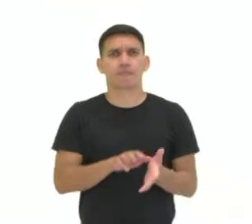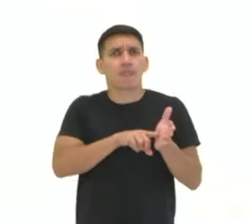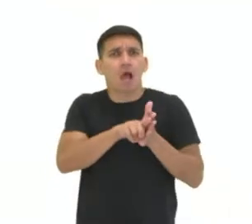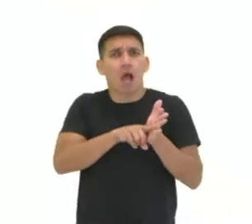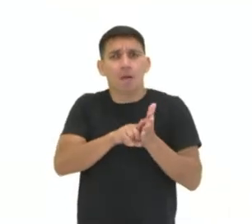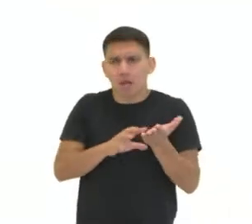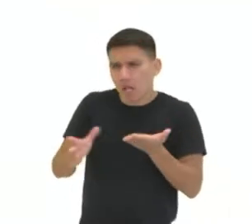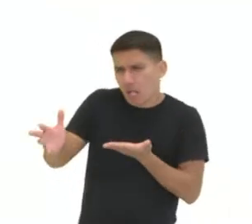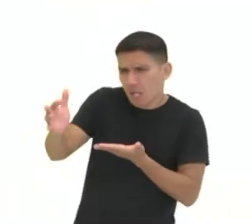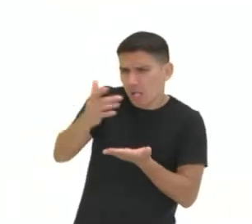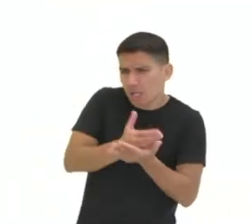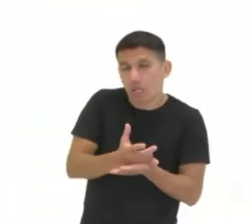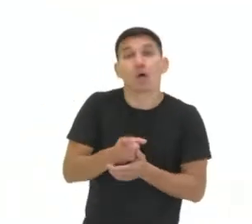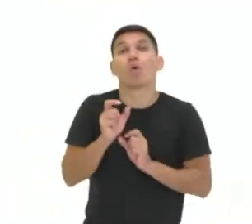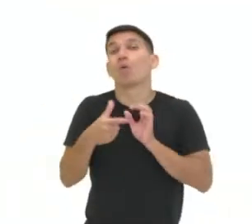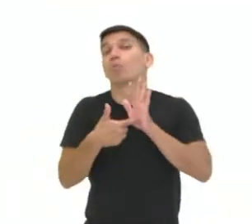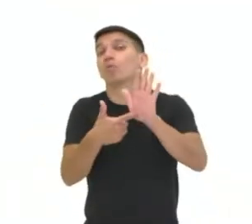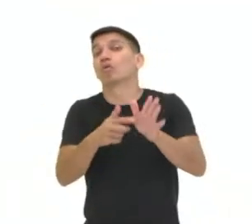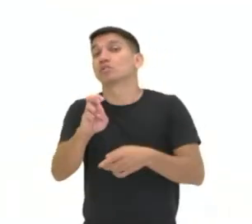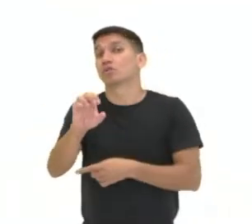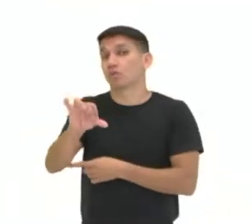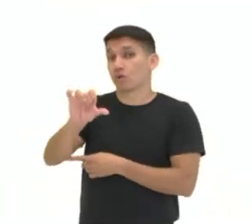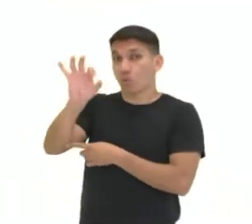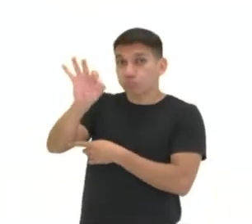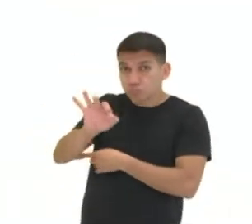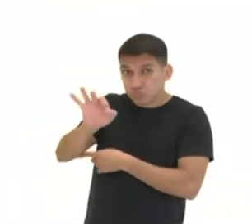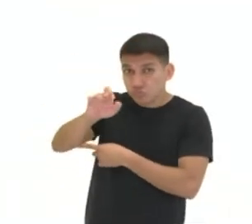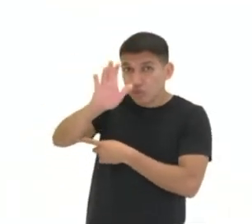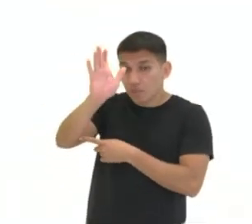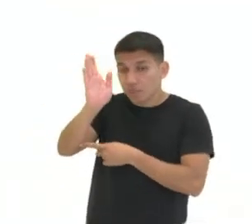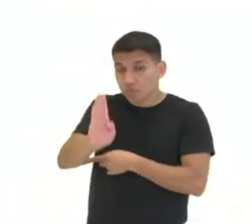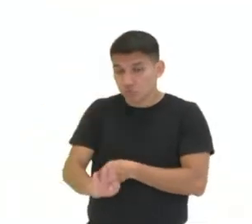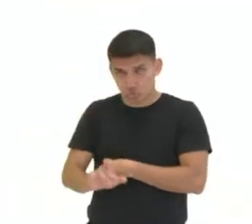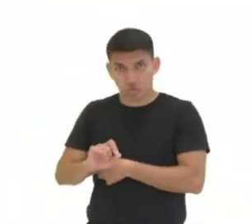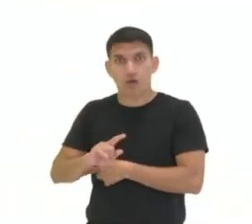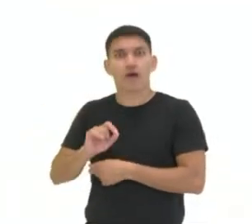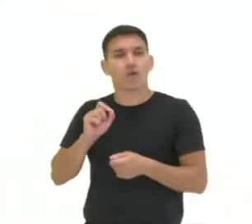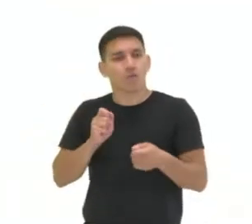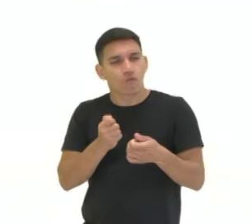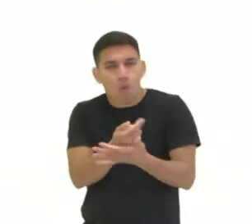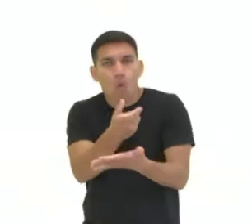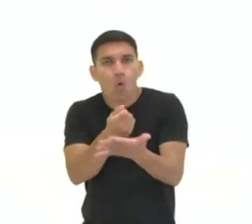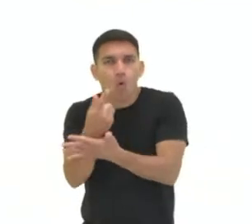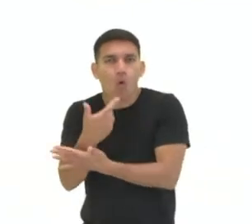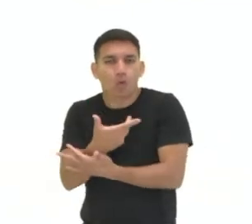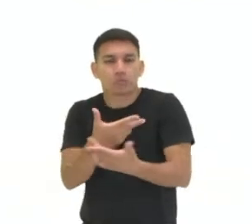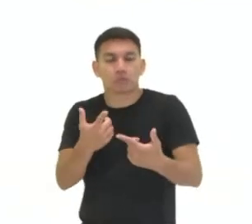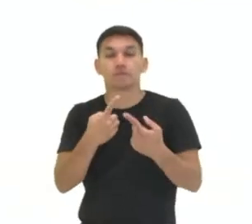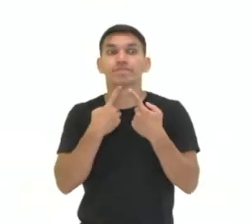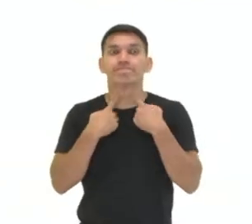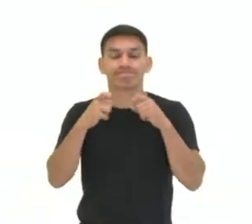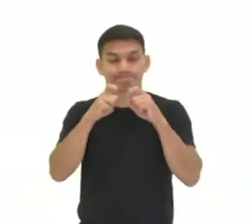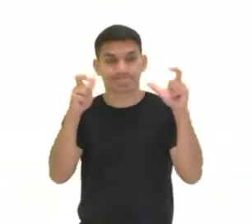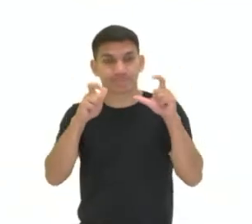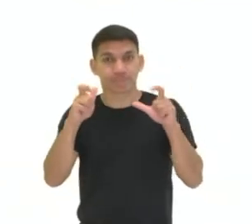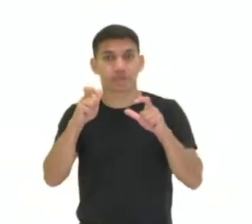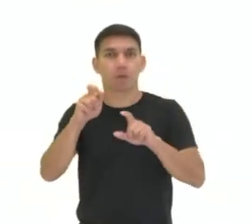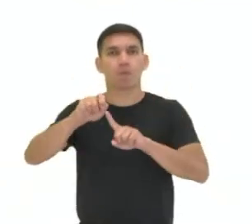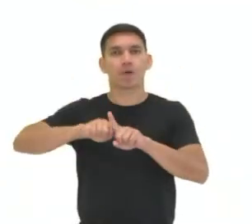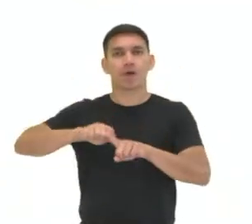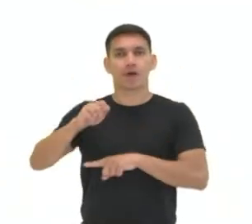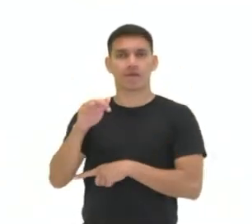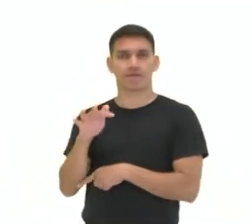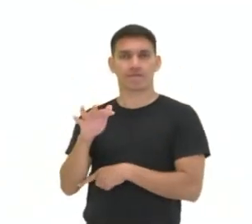revela que 59% dos brasileiros fizeram compras por impulso em fevereiro. Pesquisa realizada pelo